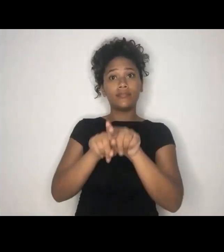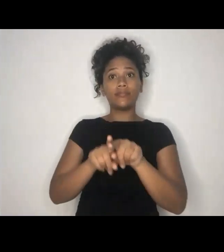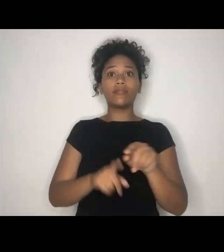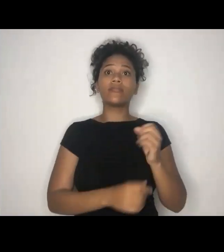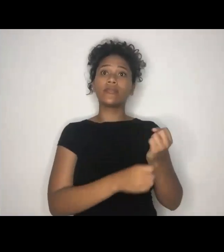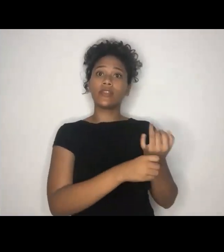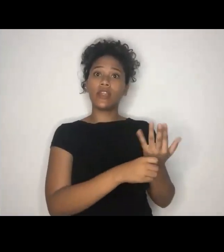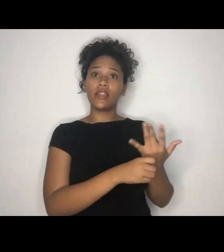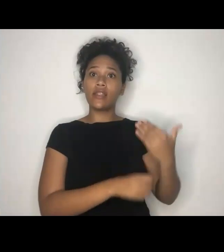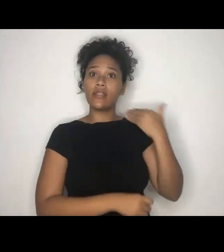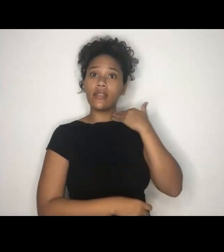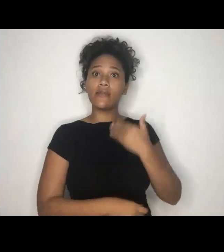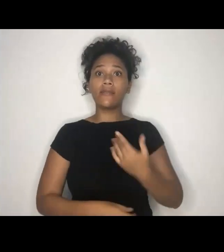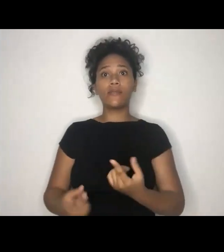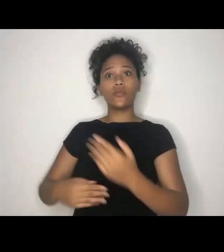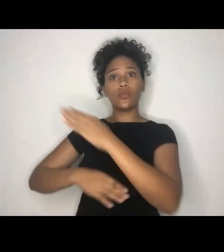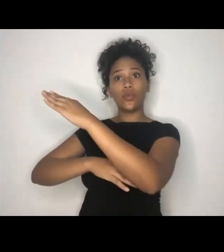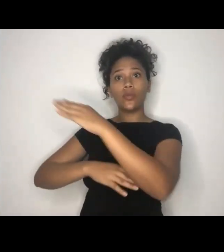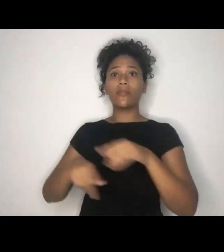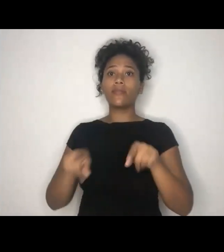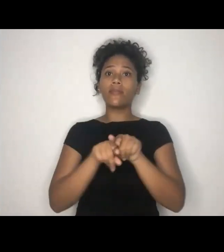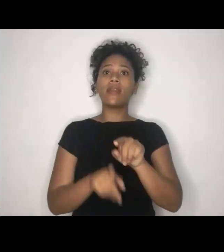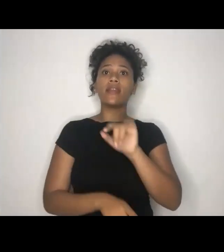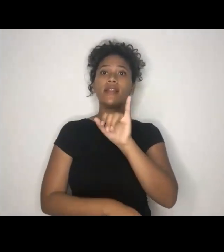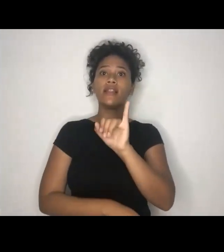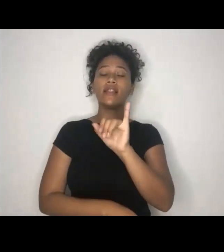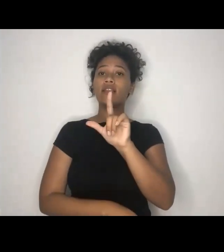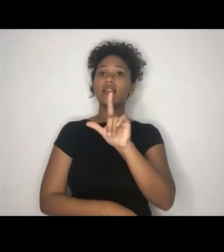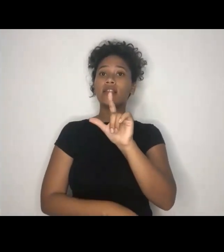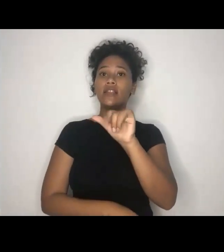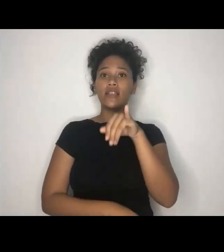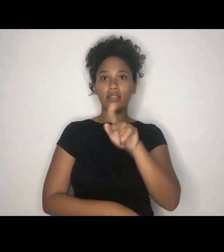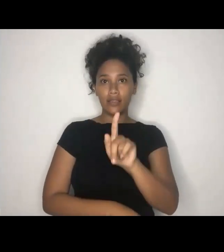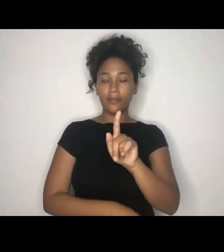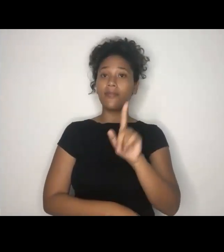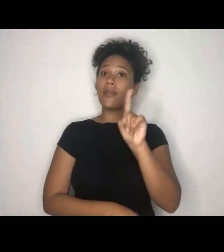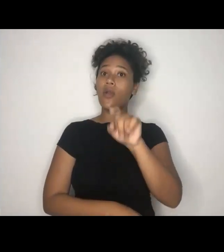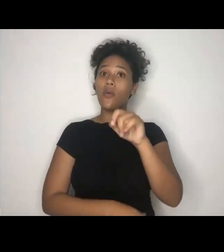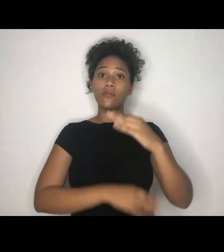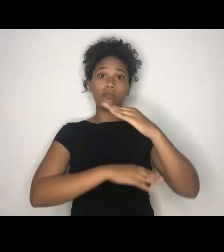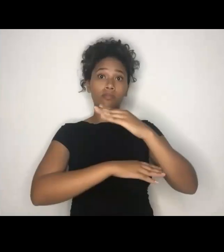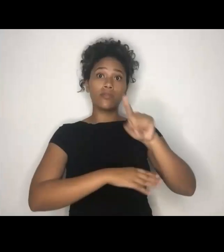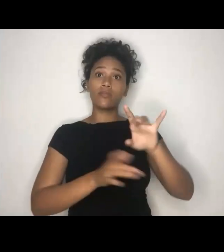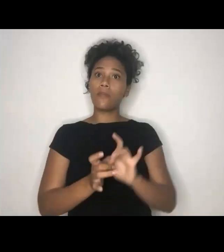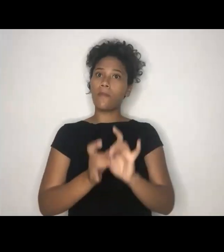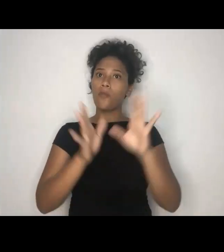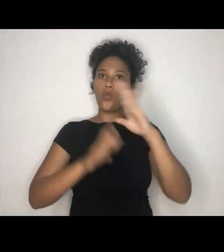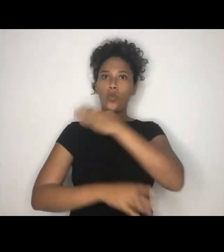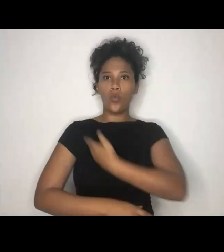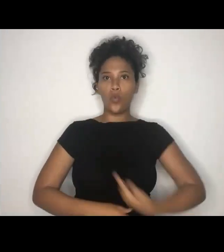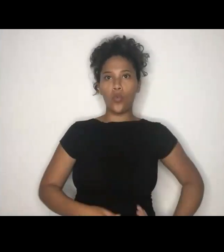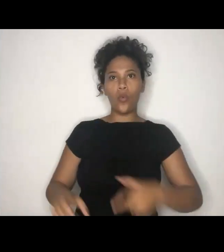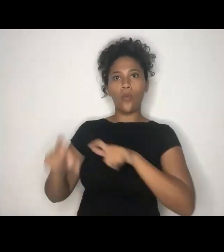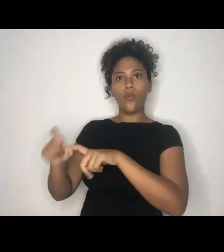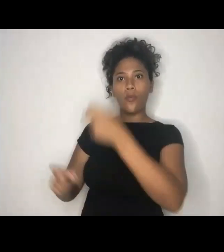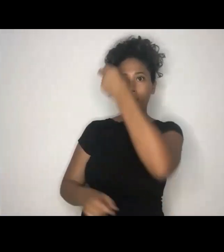Santander entre o museu do amanhã e o Instituto ling o museu do amanhã e o equipamento público da Prefeitura do Rio de Janeiro é